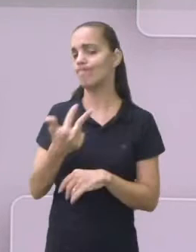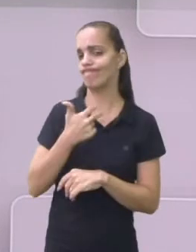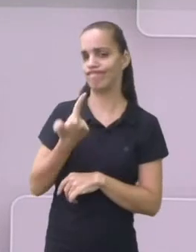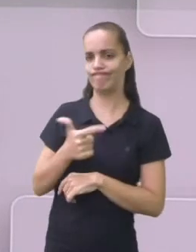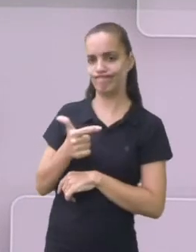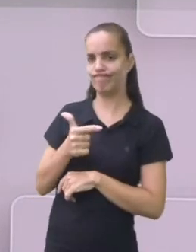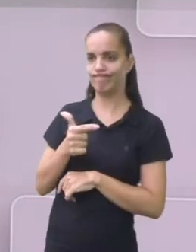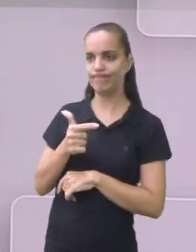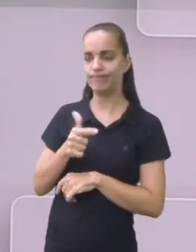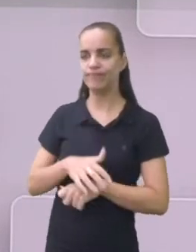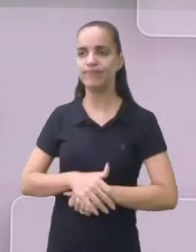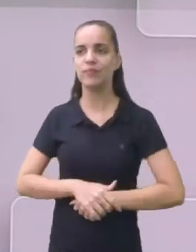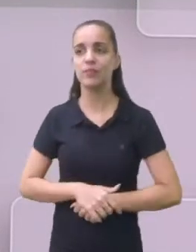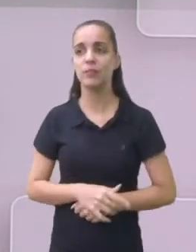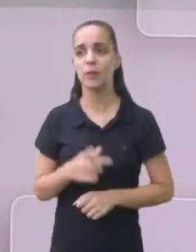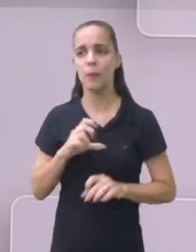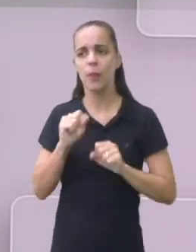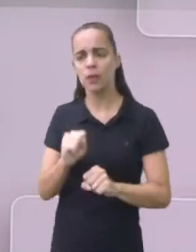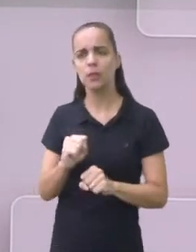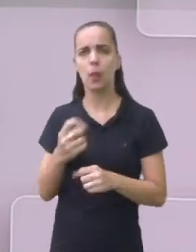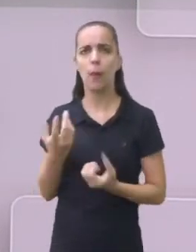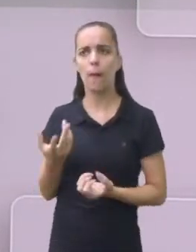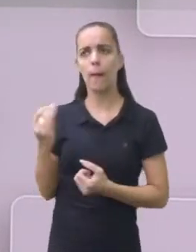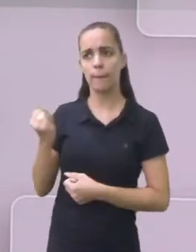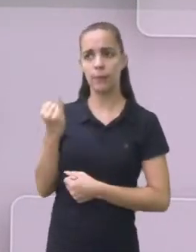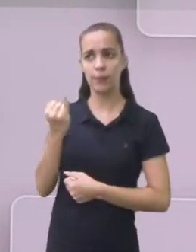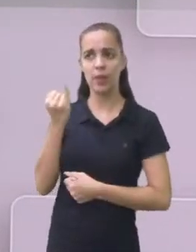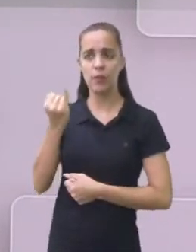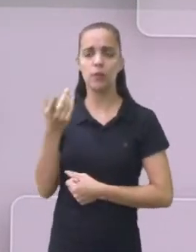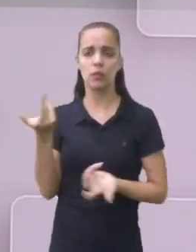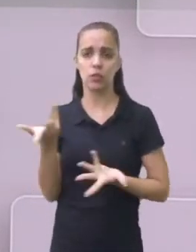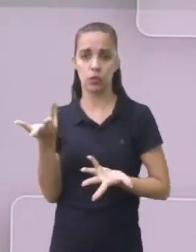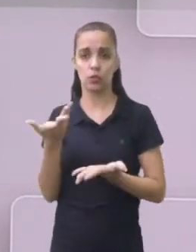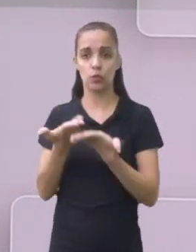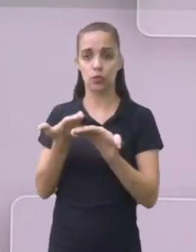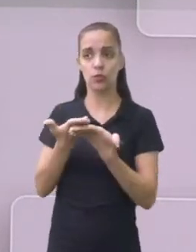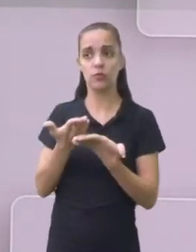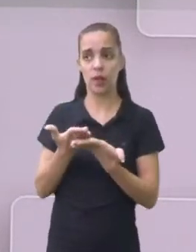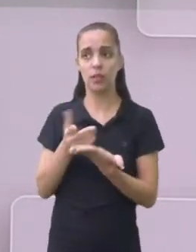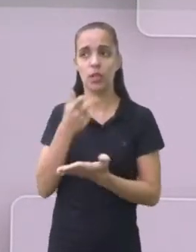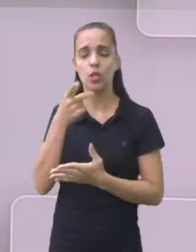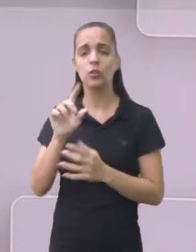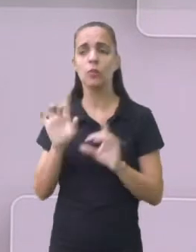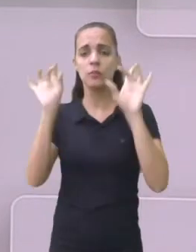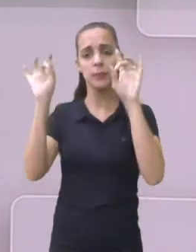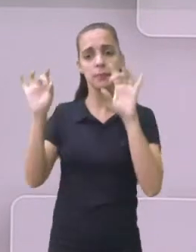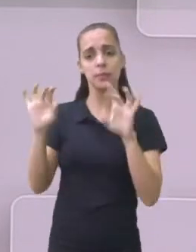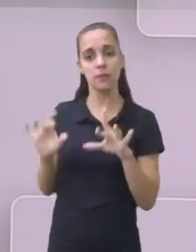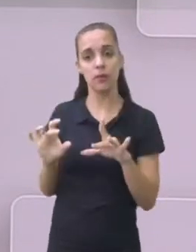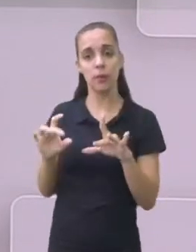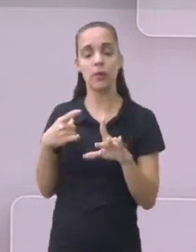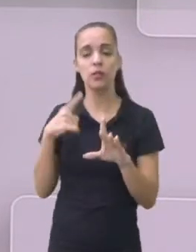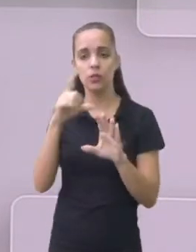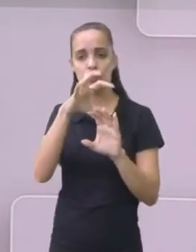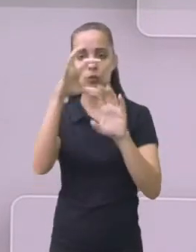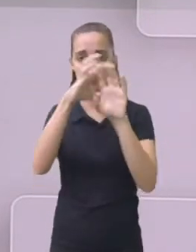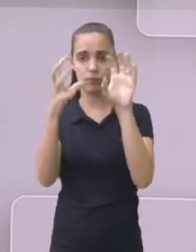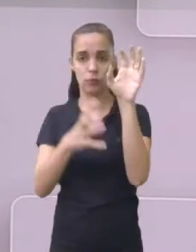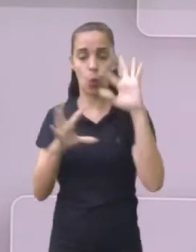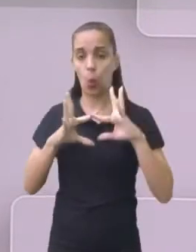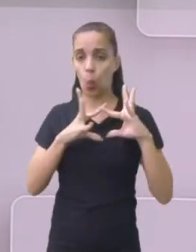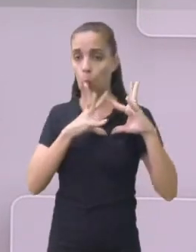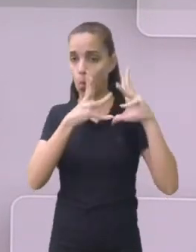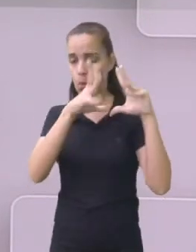possuem, ok? Então, na nossa aula, nós vamos falar especificamente das plantas completas,